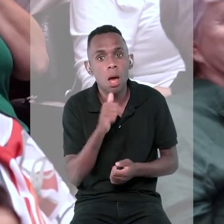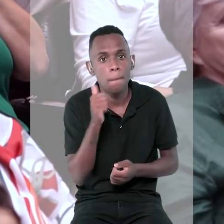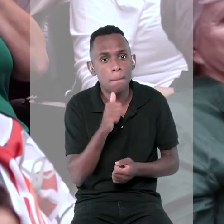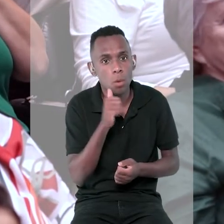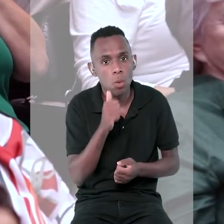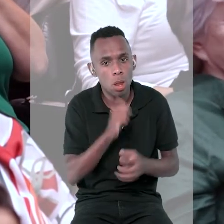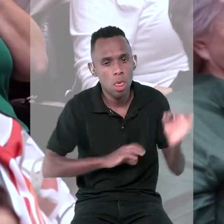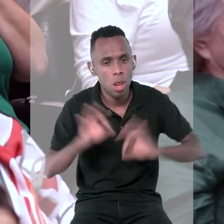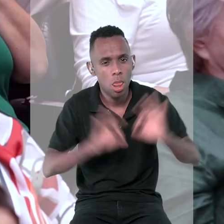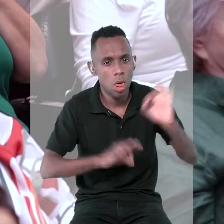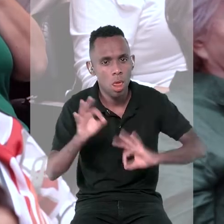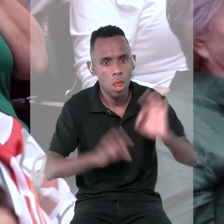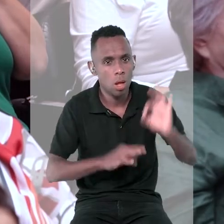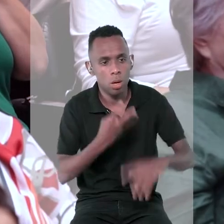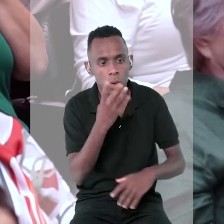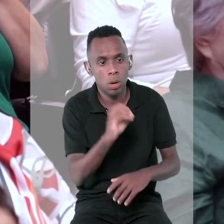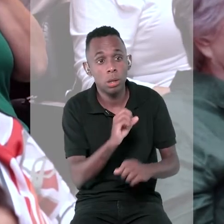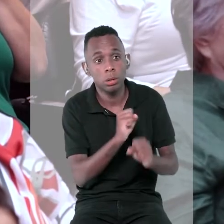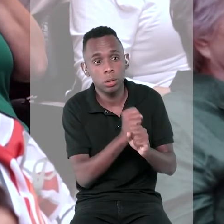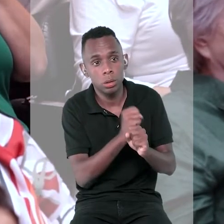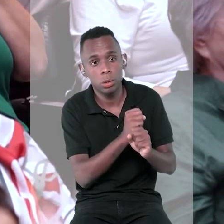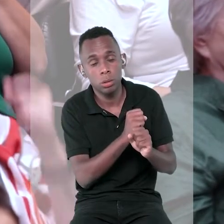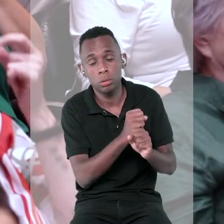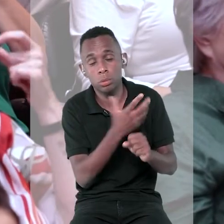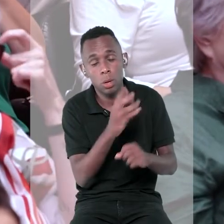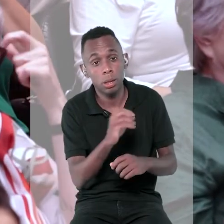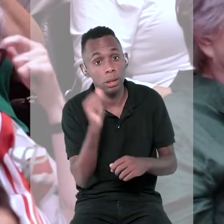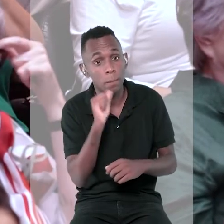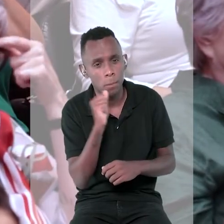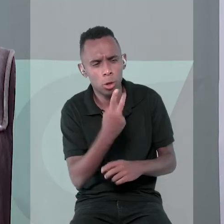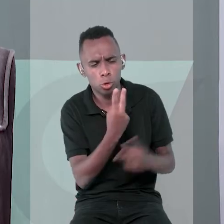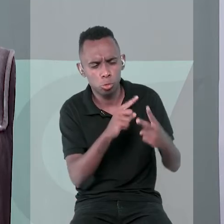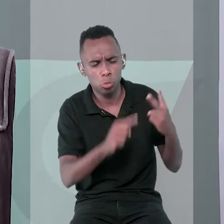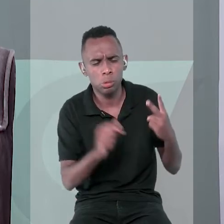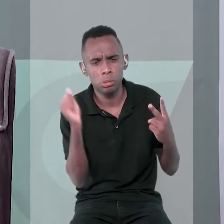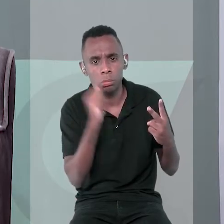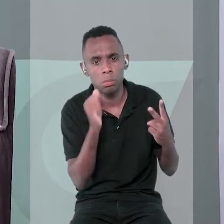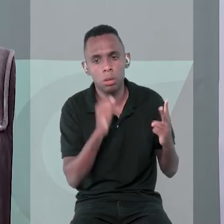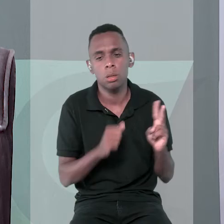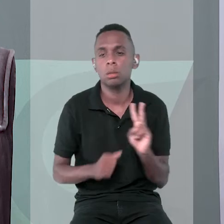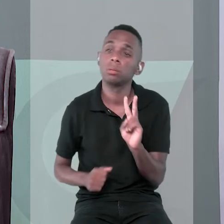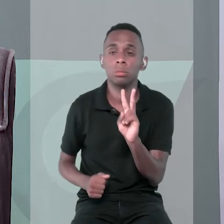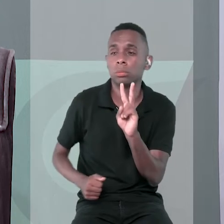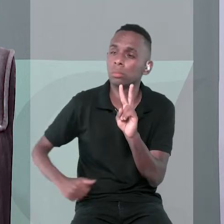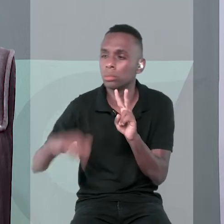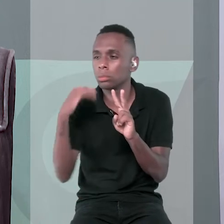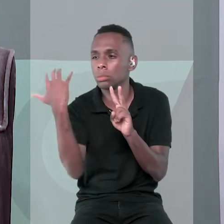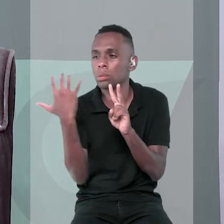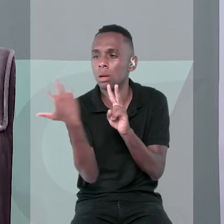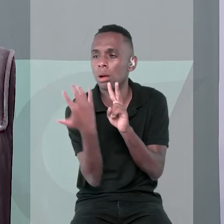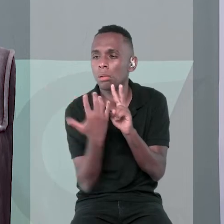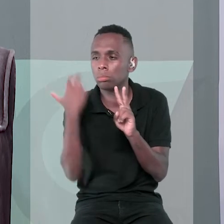ela arma um plano com as outras mulheres. 2 delas, muito bonitas, começam a seduzir lá os